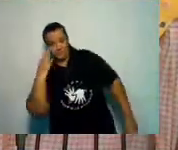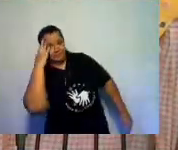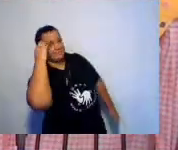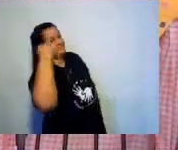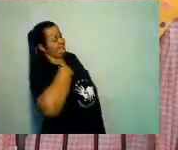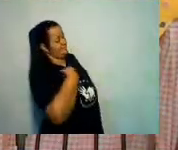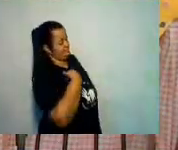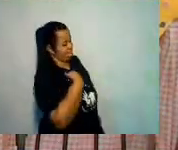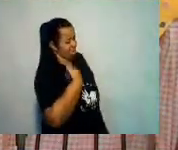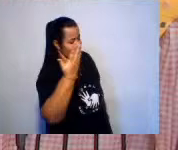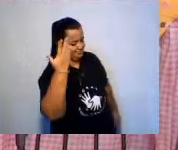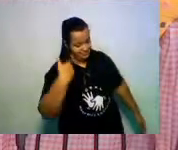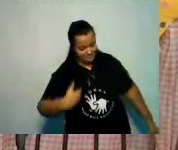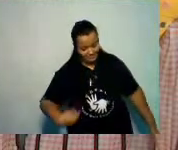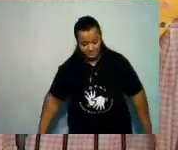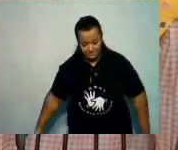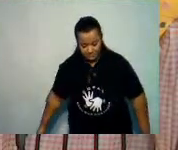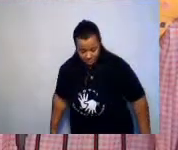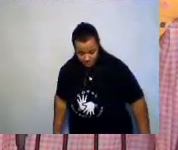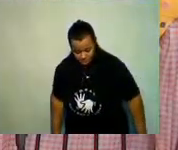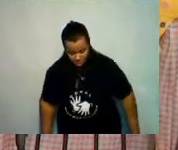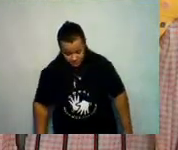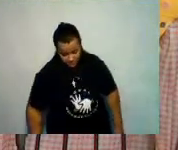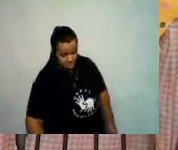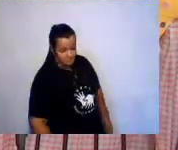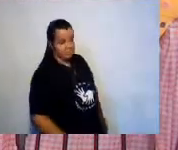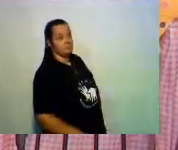batom. Deixa comigo que pra isso eu tenho